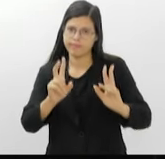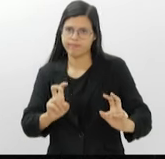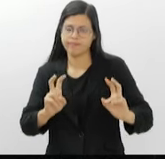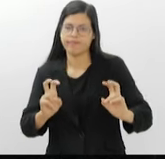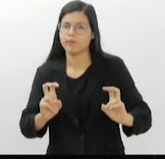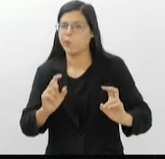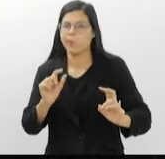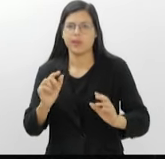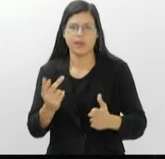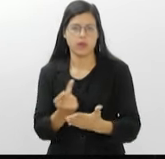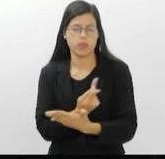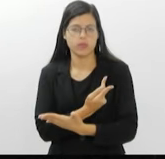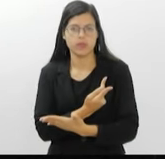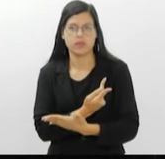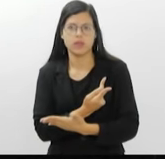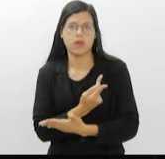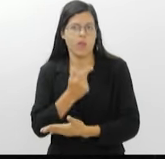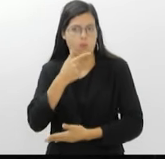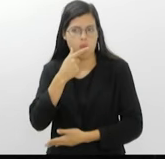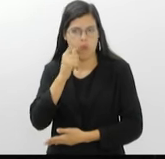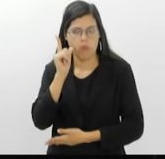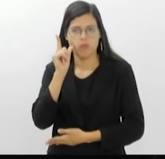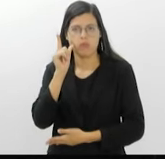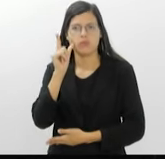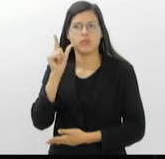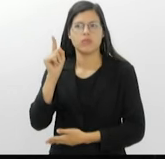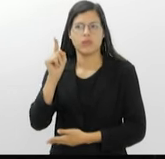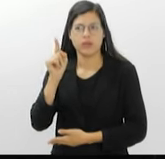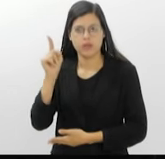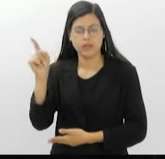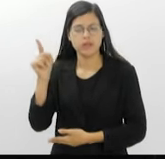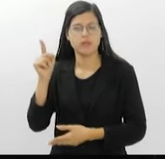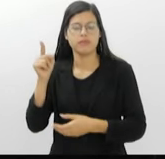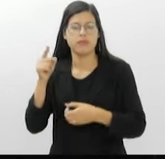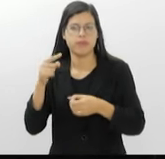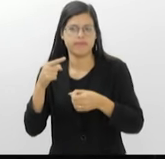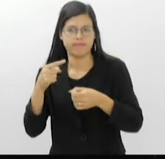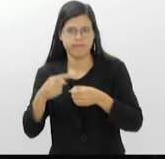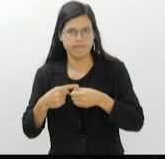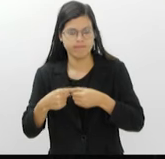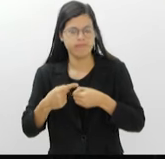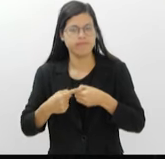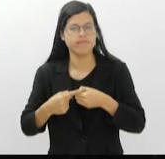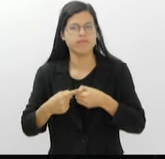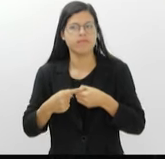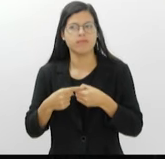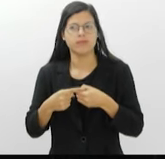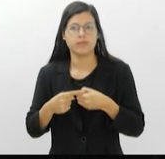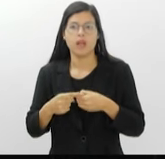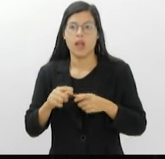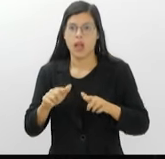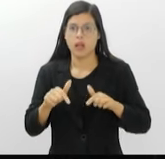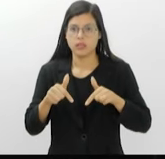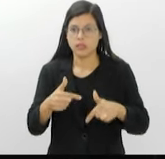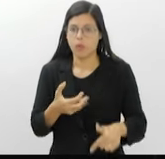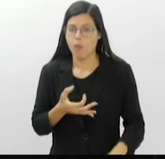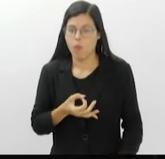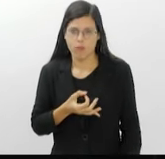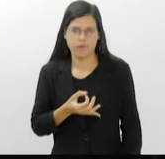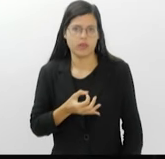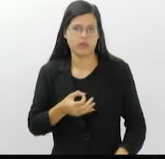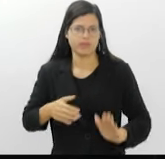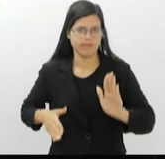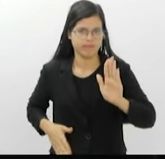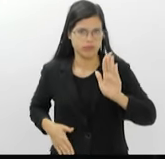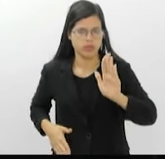ocorrido no dia de ontem, lá no Alto Lino, a ação covarde de criminosos ligados ao